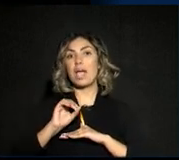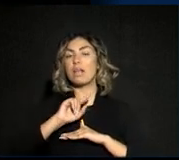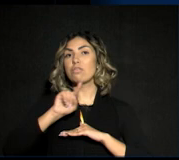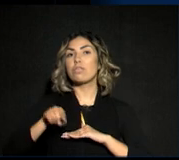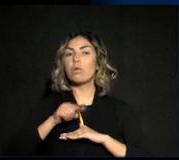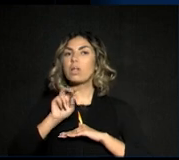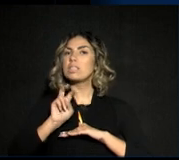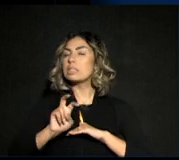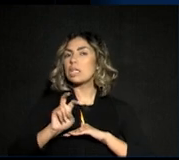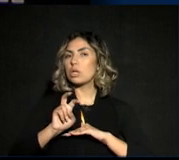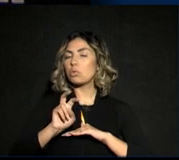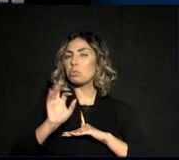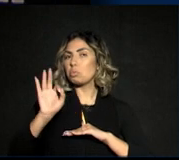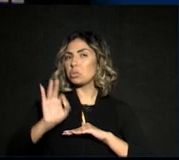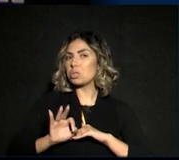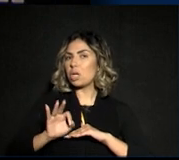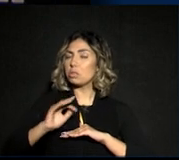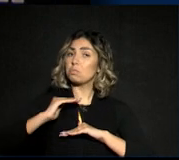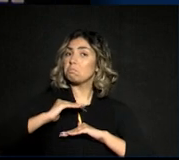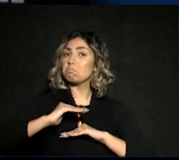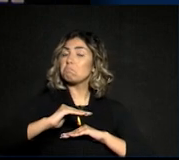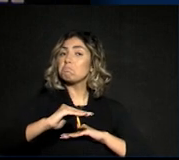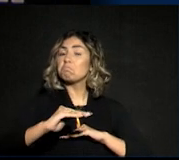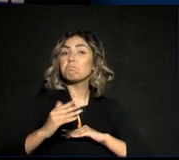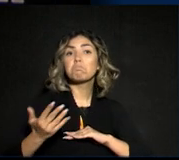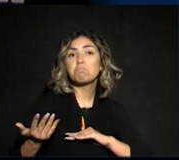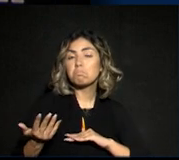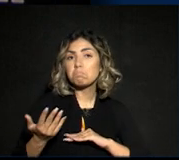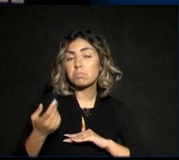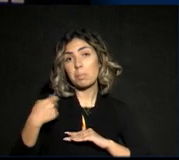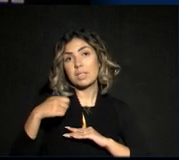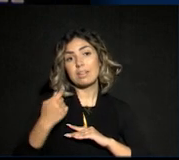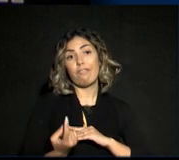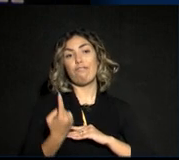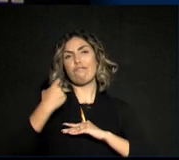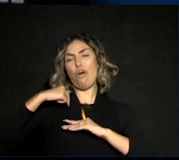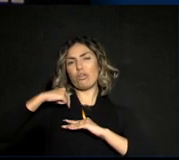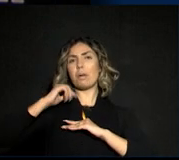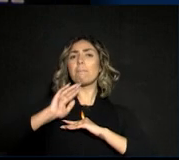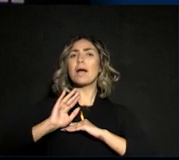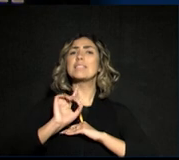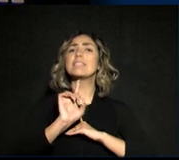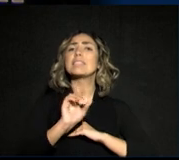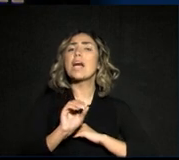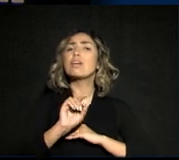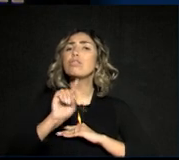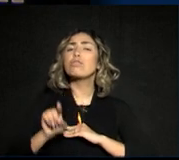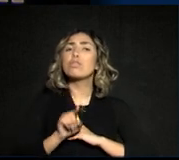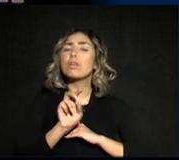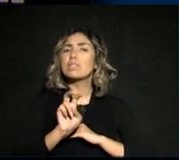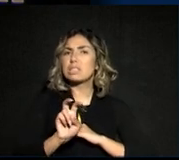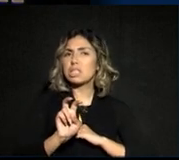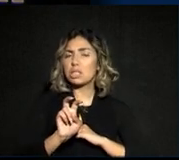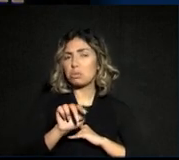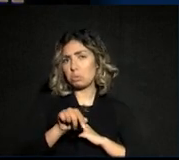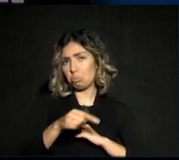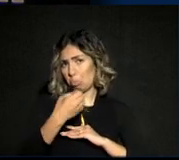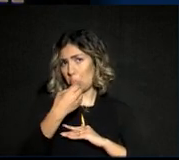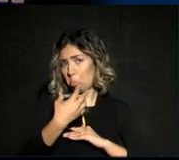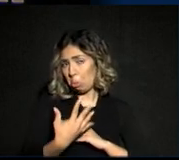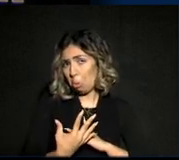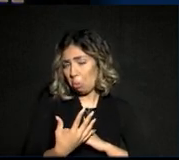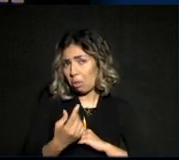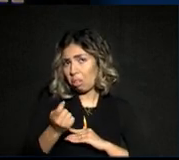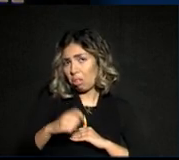para o outro lado, será que esse, em algum momento, a gente vai ter que voltar para o neutro? Será que o 10,5% que o mercado precifica é próximo